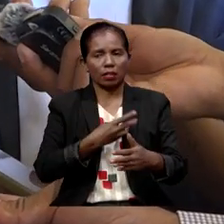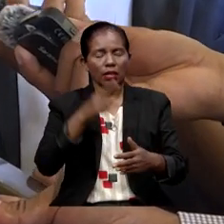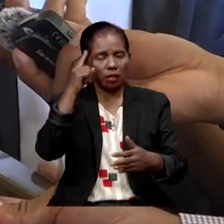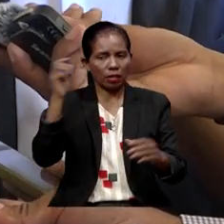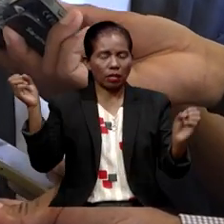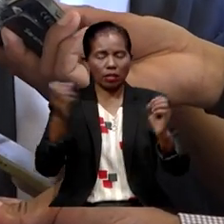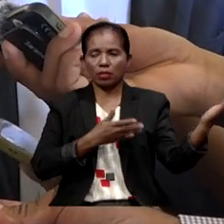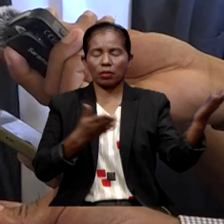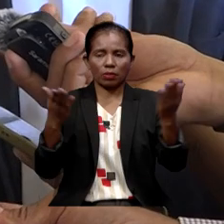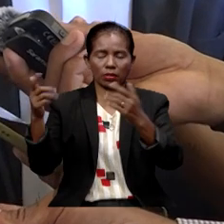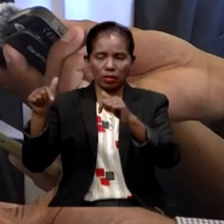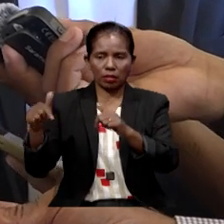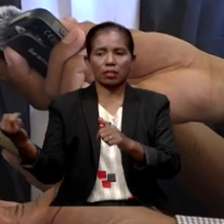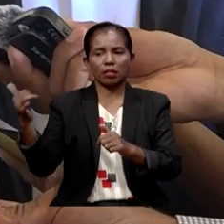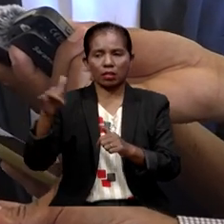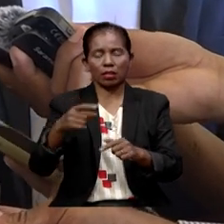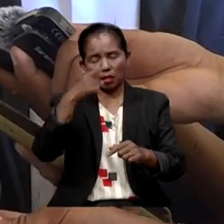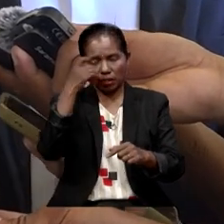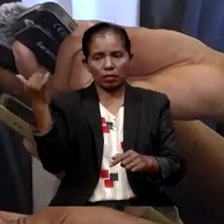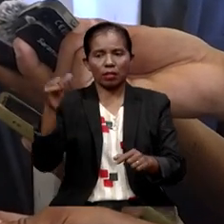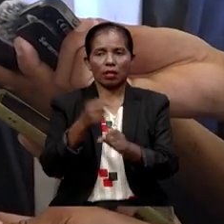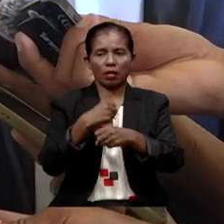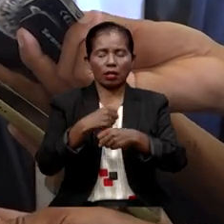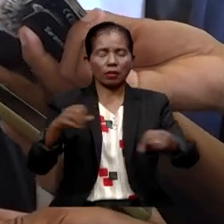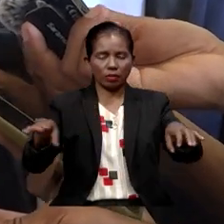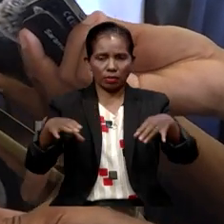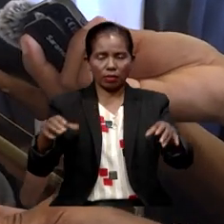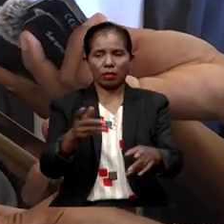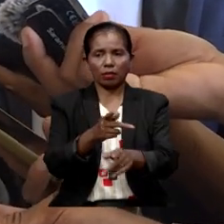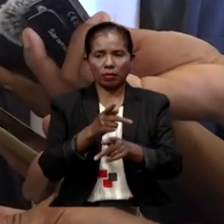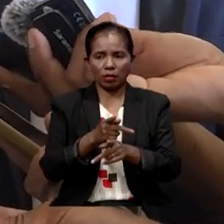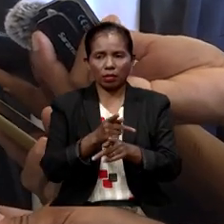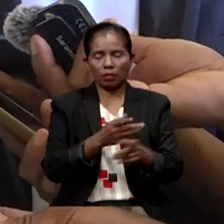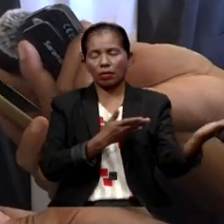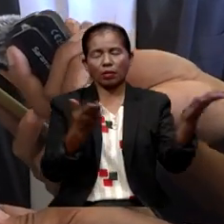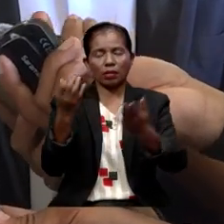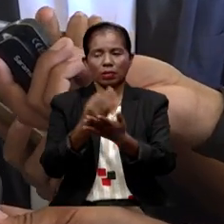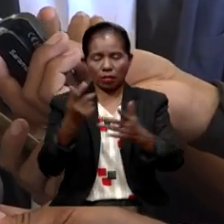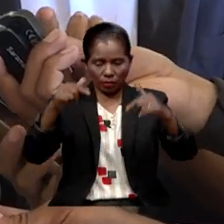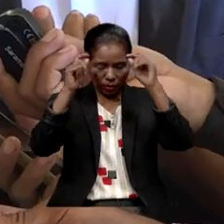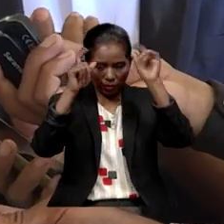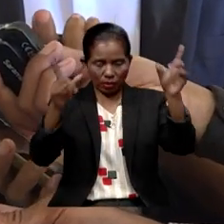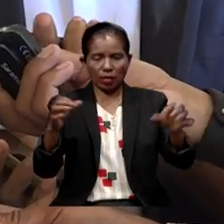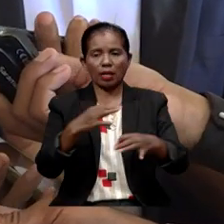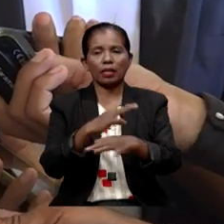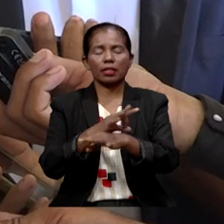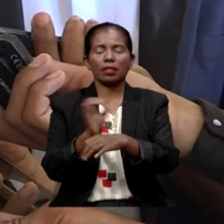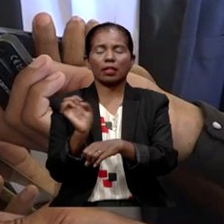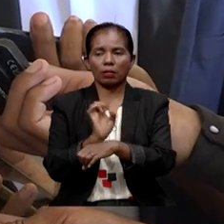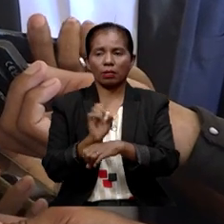Sato de Porta Sira, estamos siramos, a do serviço, o Rodia Haruka Osama Timor, o Rodia Haria Sene Economia, mas